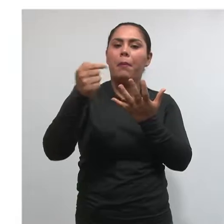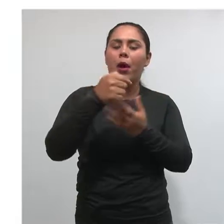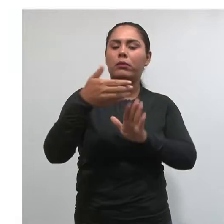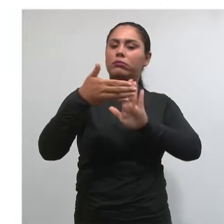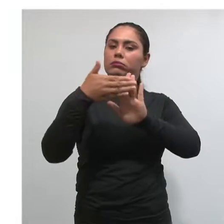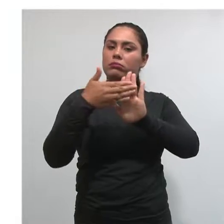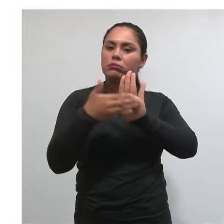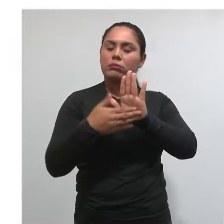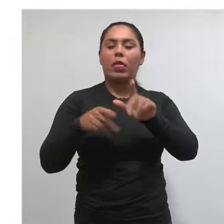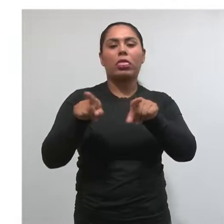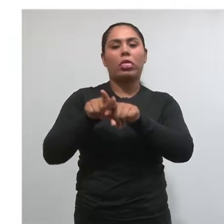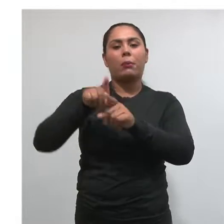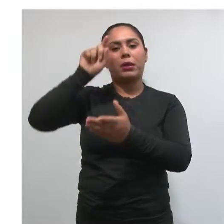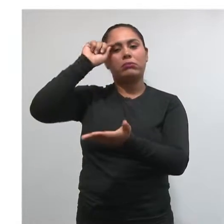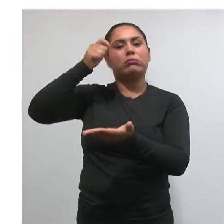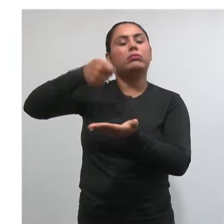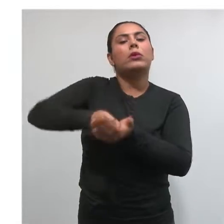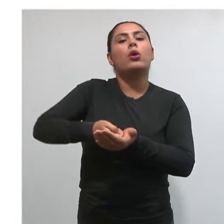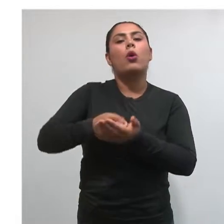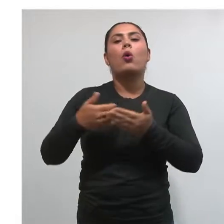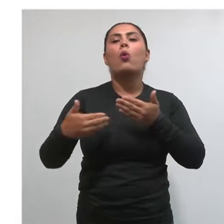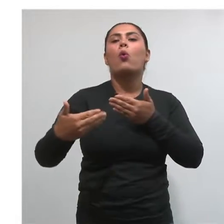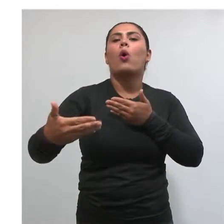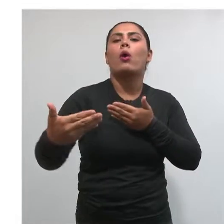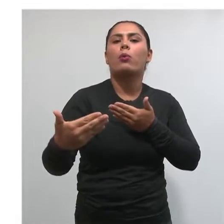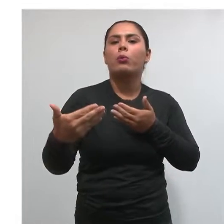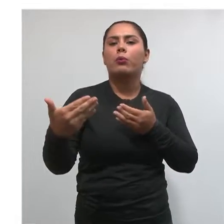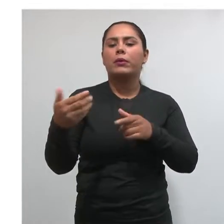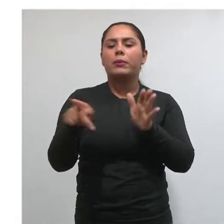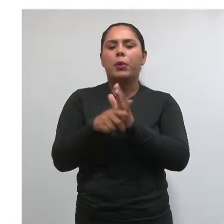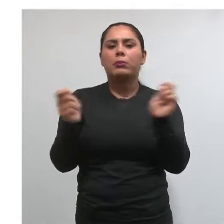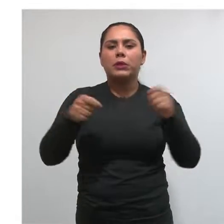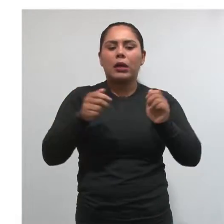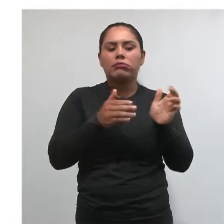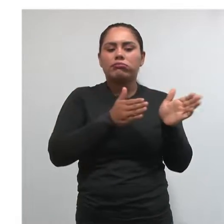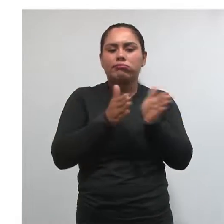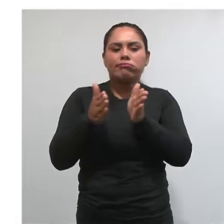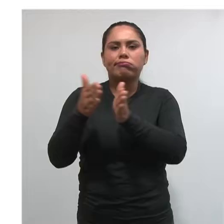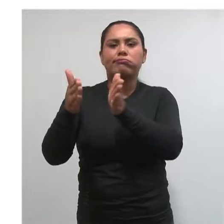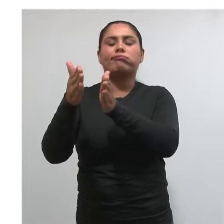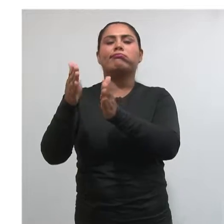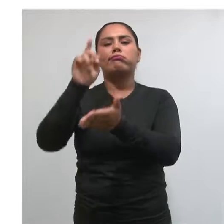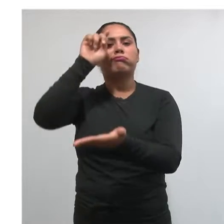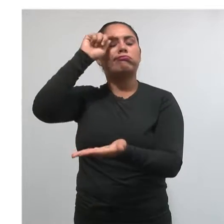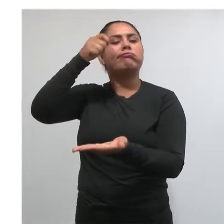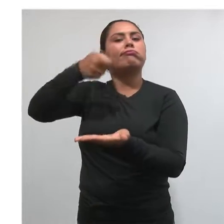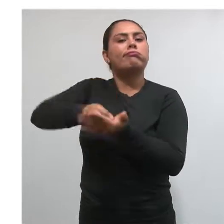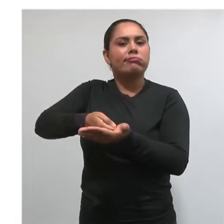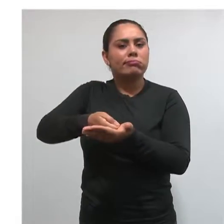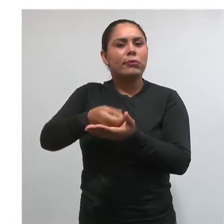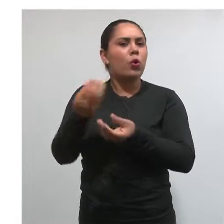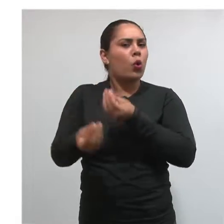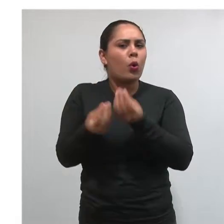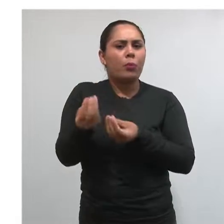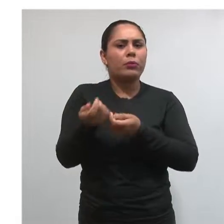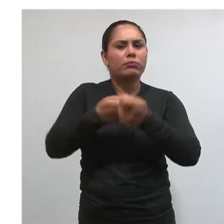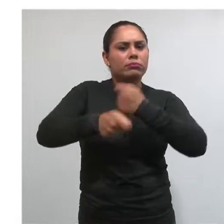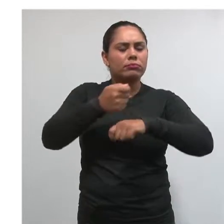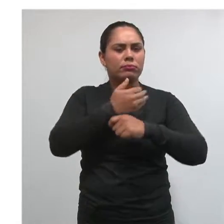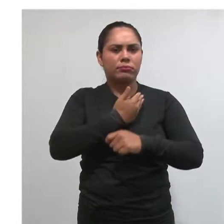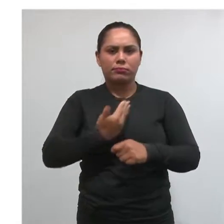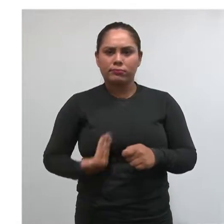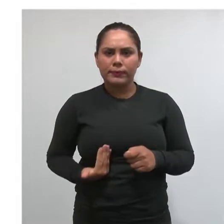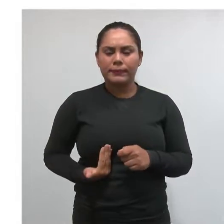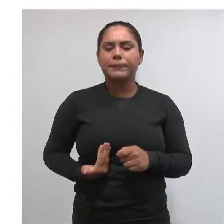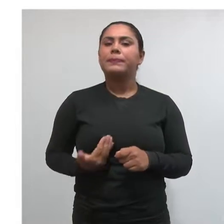a tomada de decisão, né? Quais são os processos e mecanismos que serão utilizados para decisão na administração pública? Processos